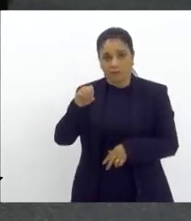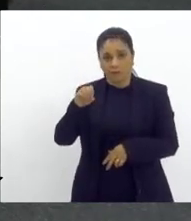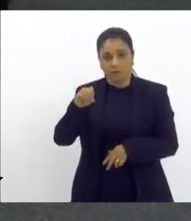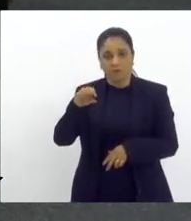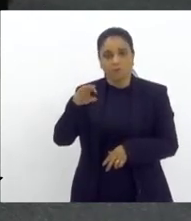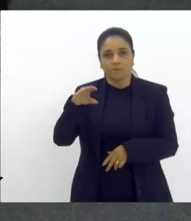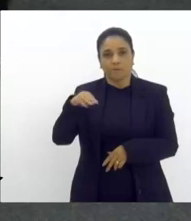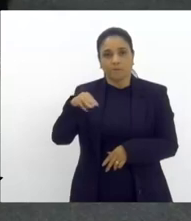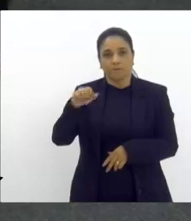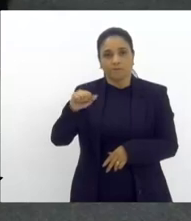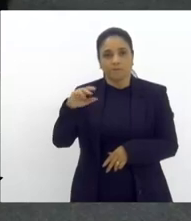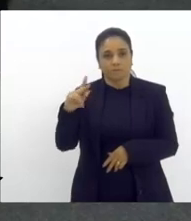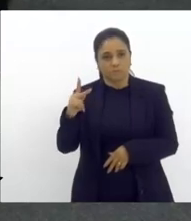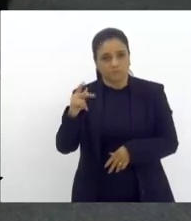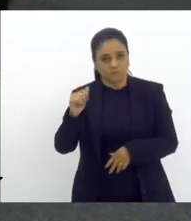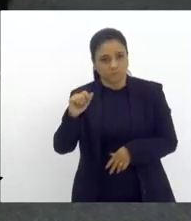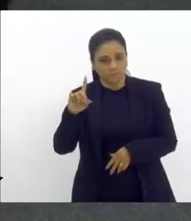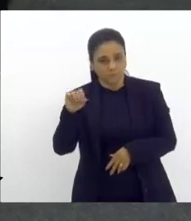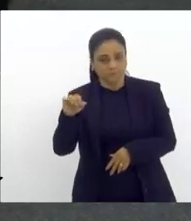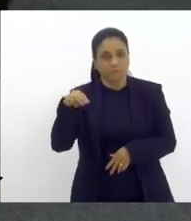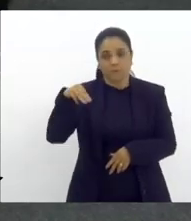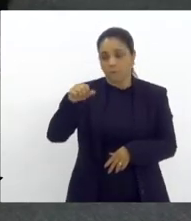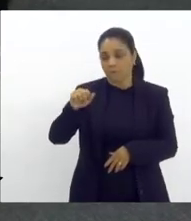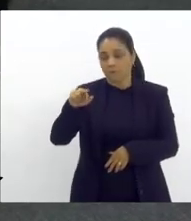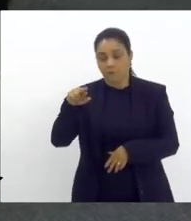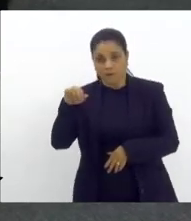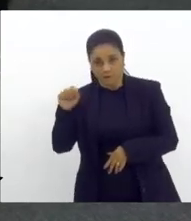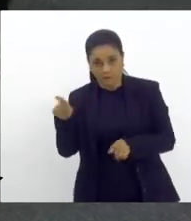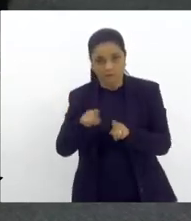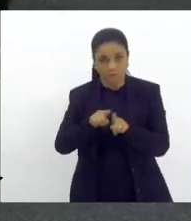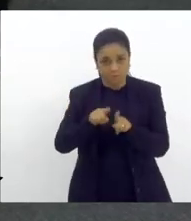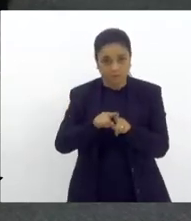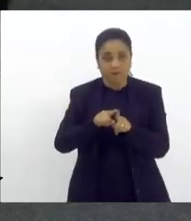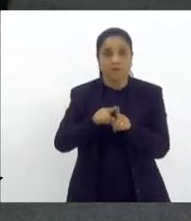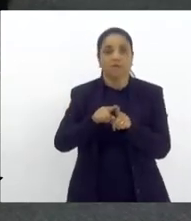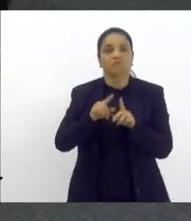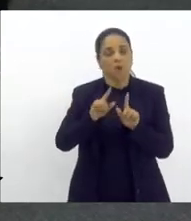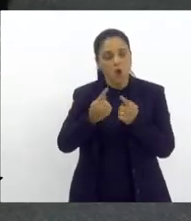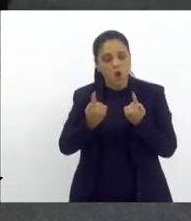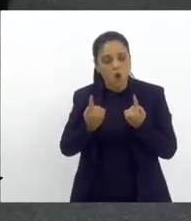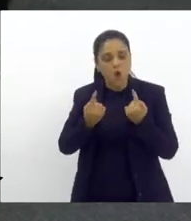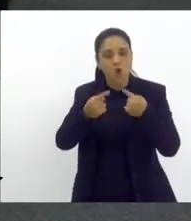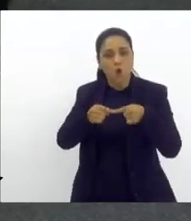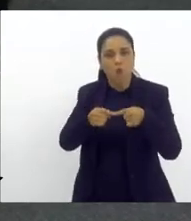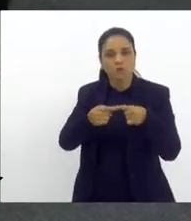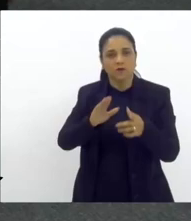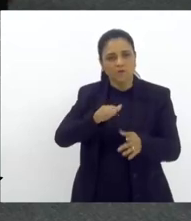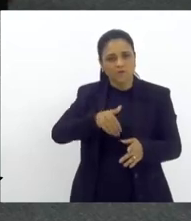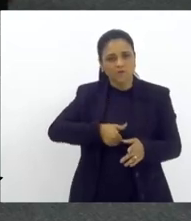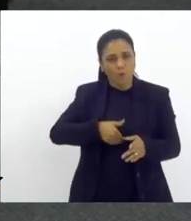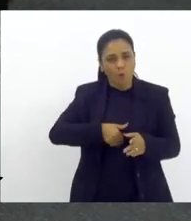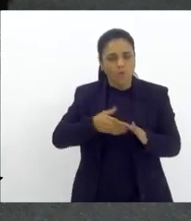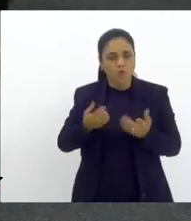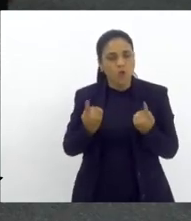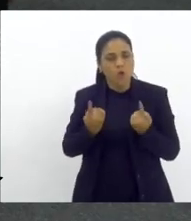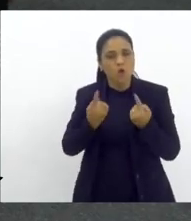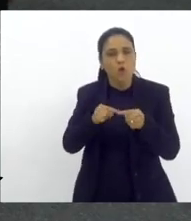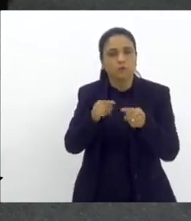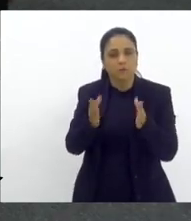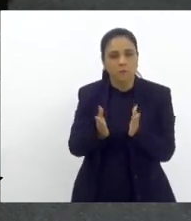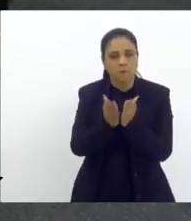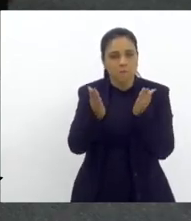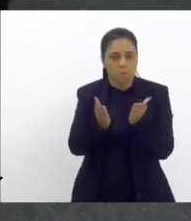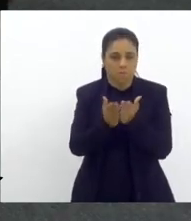de ambos por essa indicação Legislativa porque vem na direção do combate à fome a pobreza a miséria